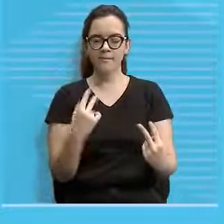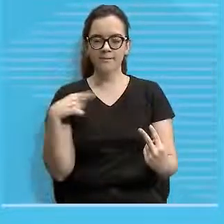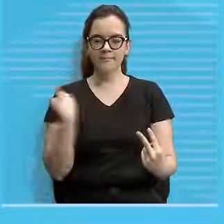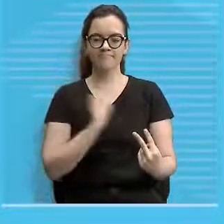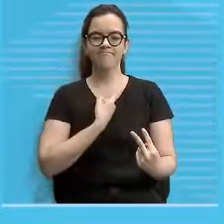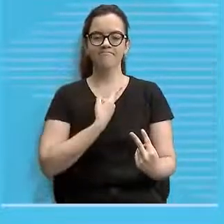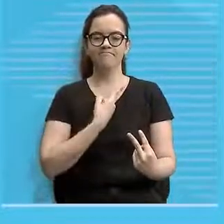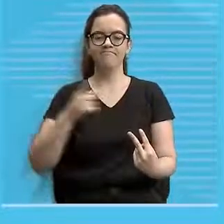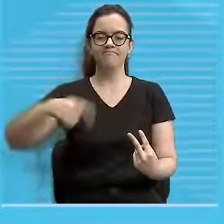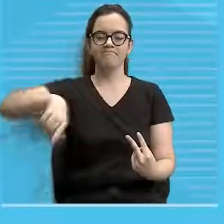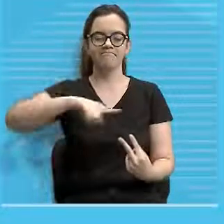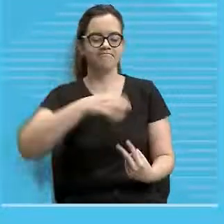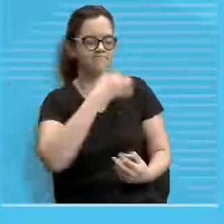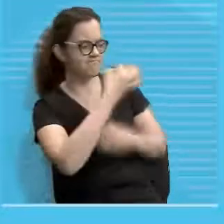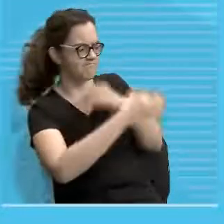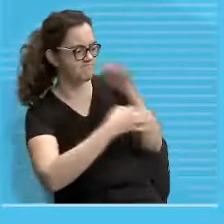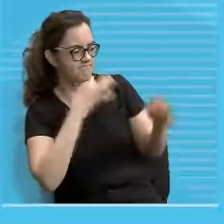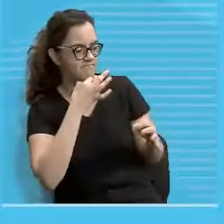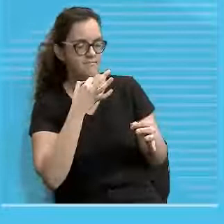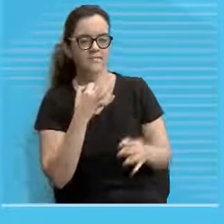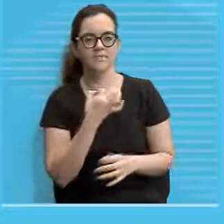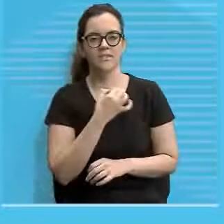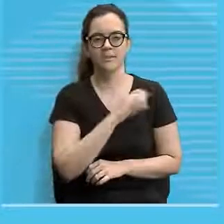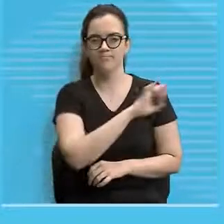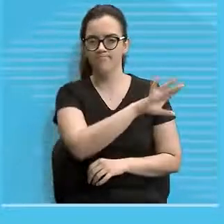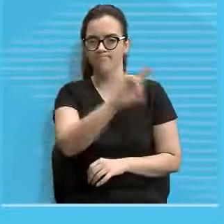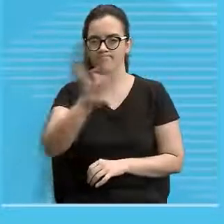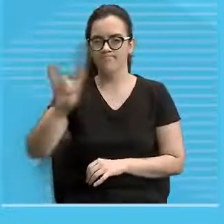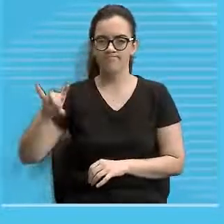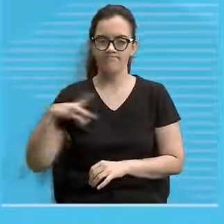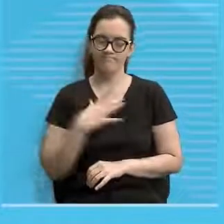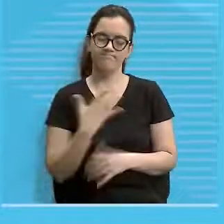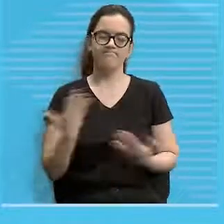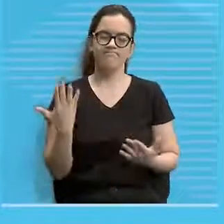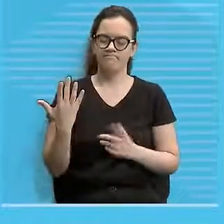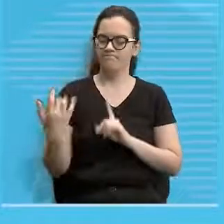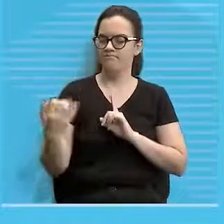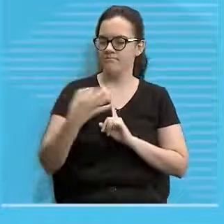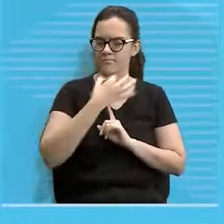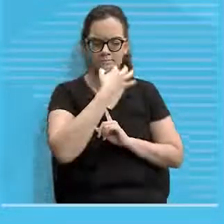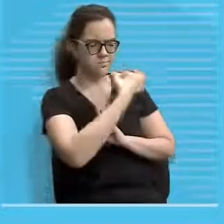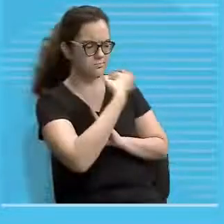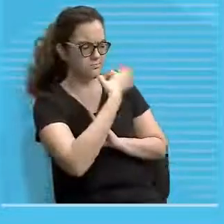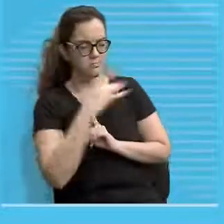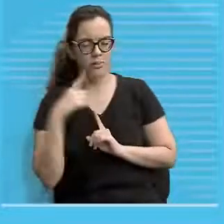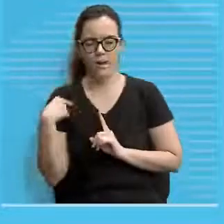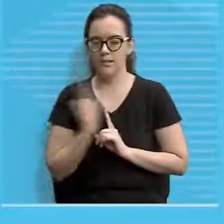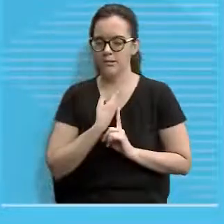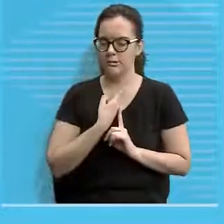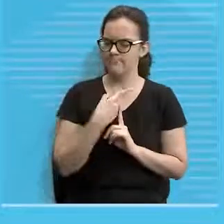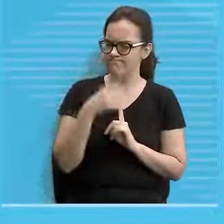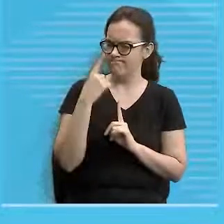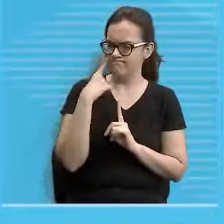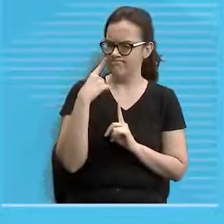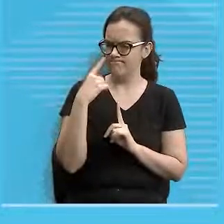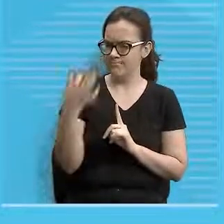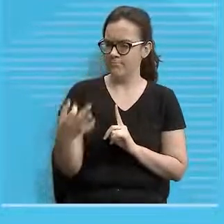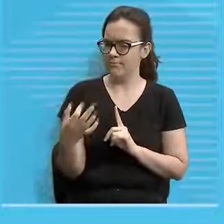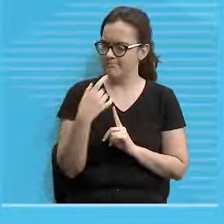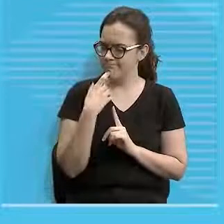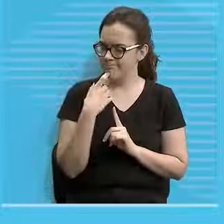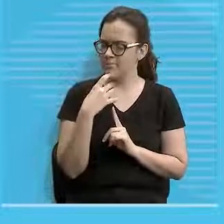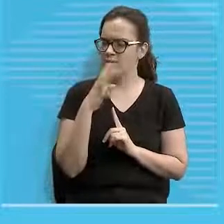Como essa influência afeta a nossa autoestima? Tá vendo? Aquilo que eu falei, né? Lembra no nosso primeiro